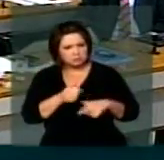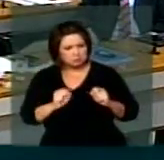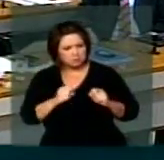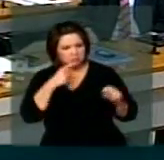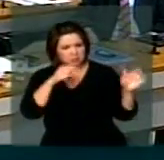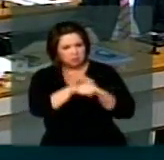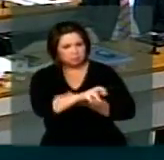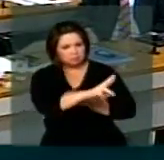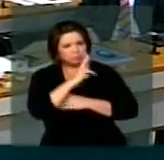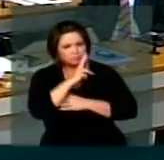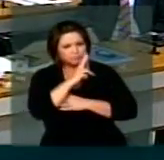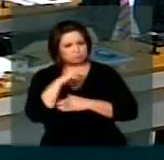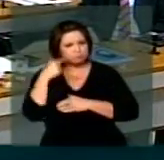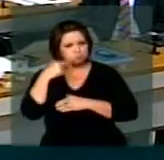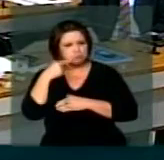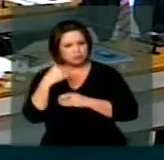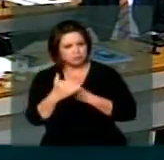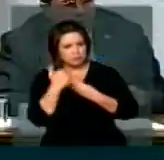advogado não pode...